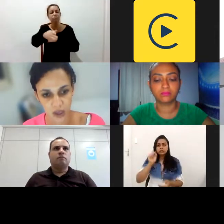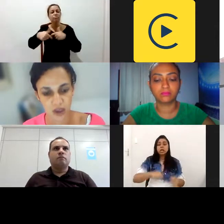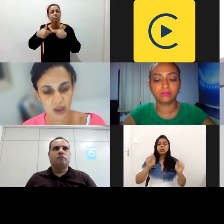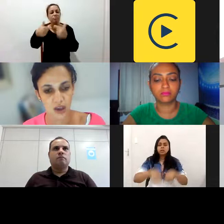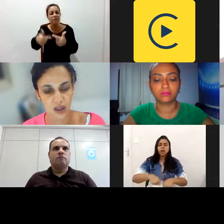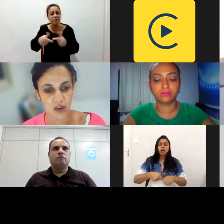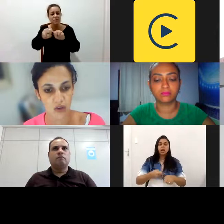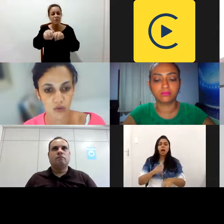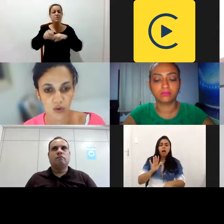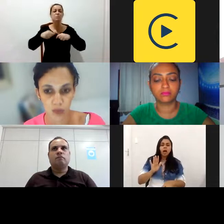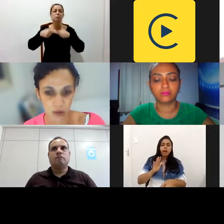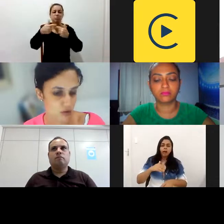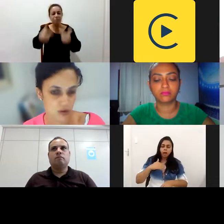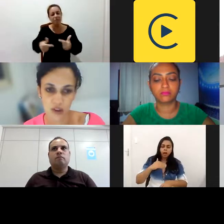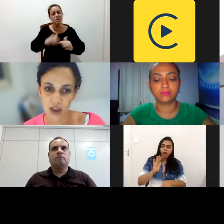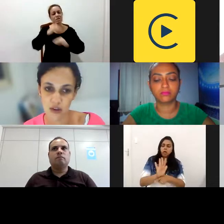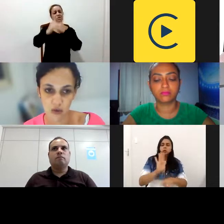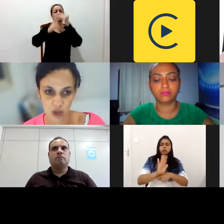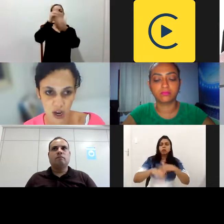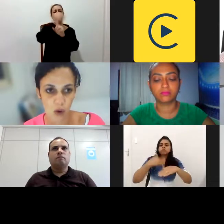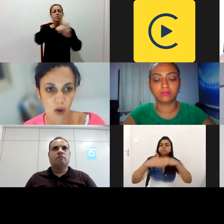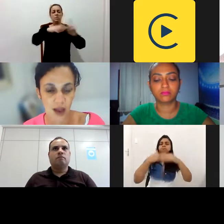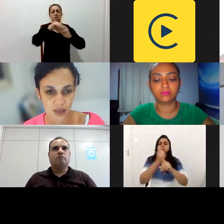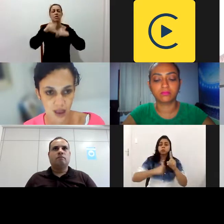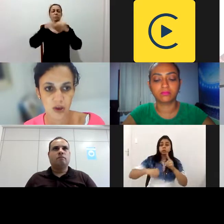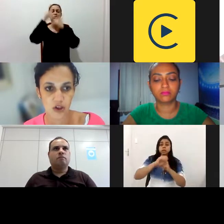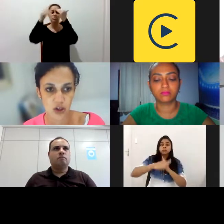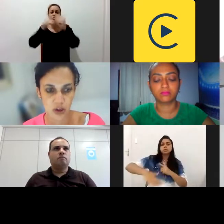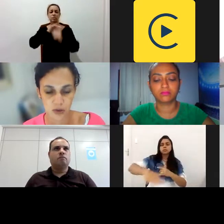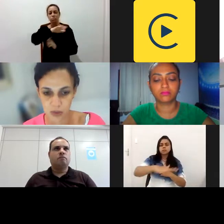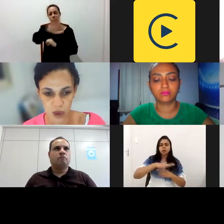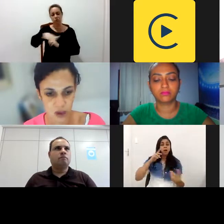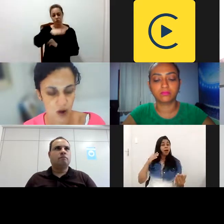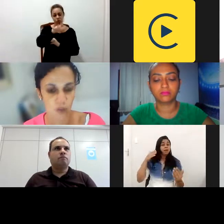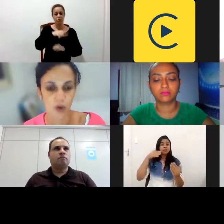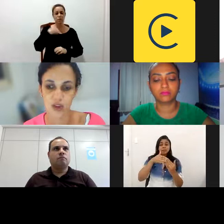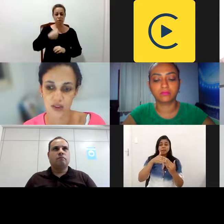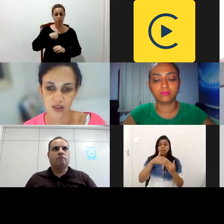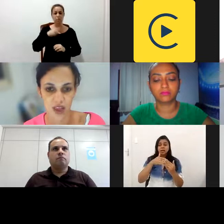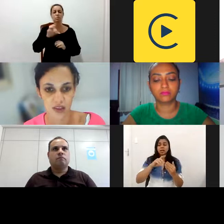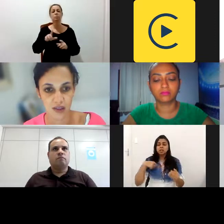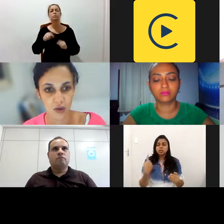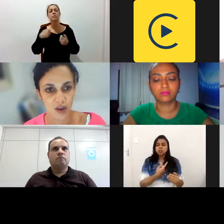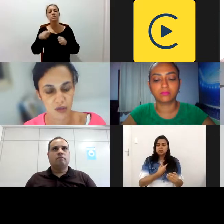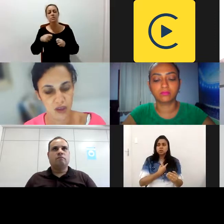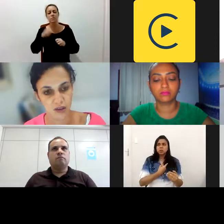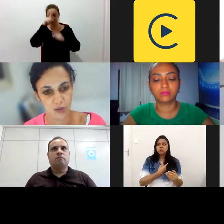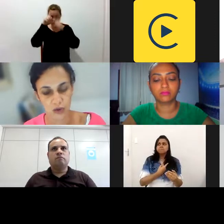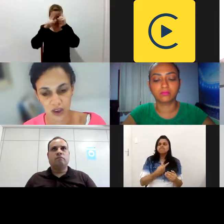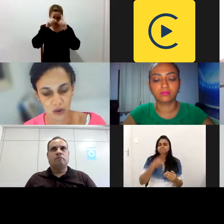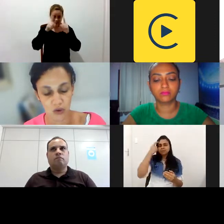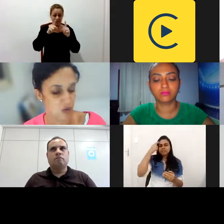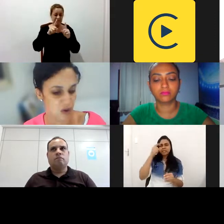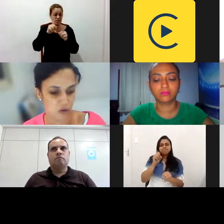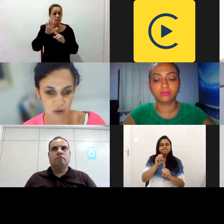aí, né, no desenvolvimento da sociedade no geral, até para a gente retirar um pouco dessas ideias tão extremistas, porque